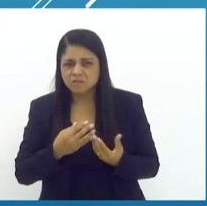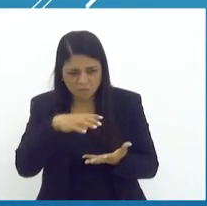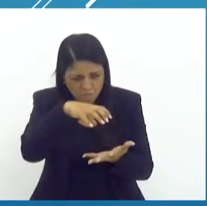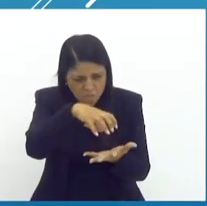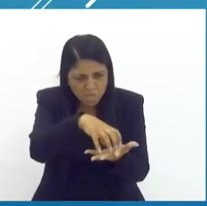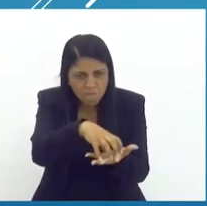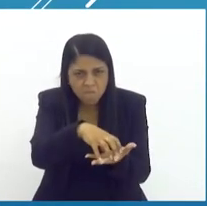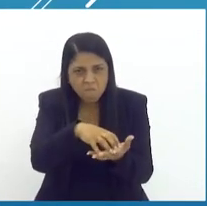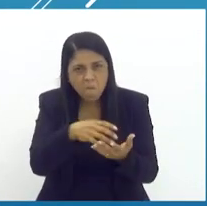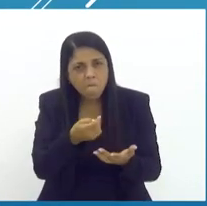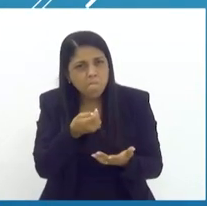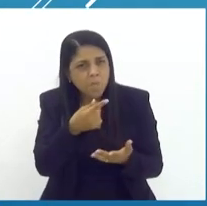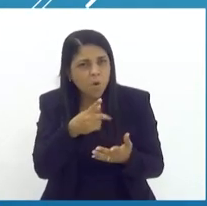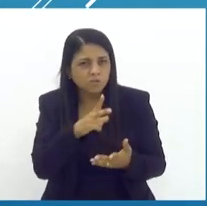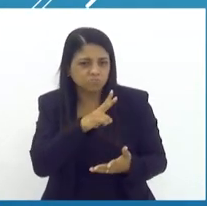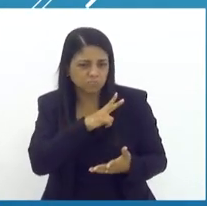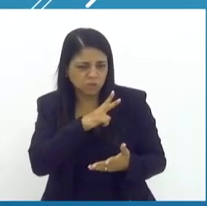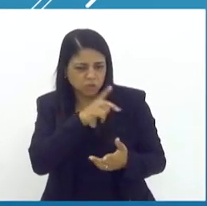razoável